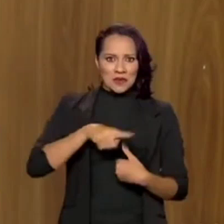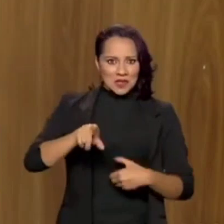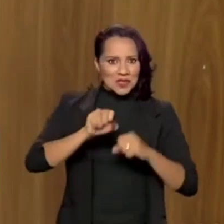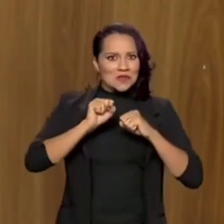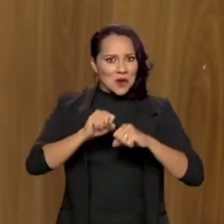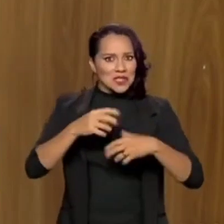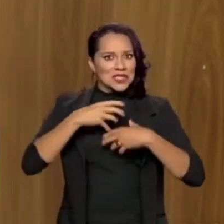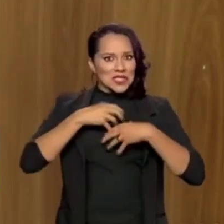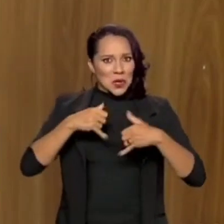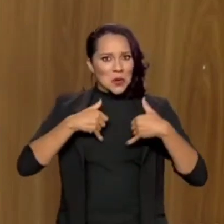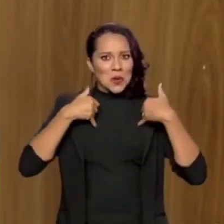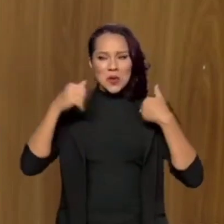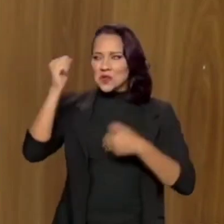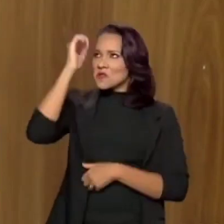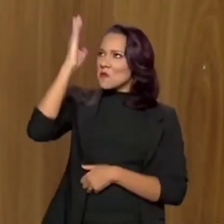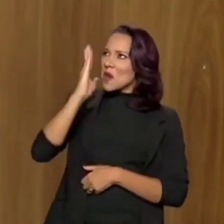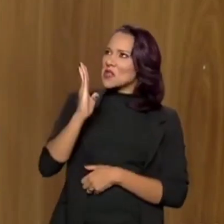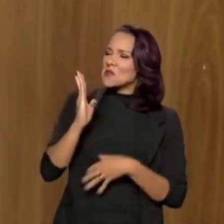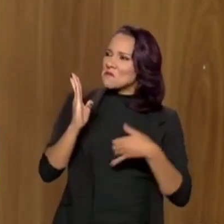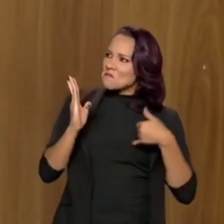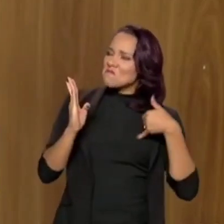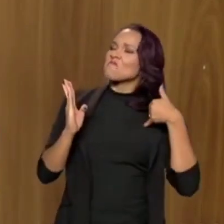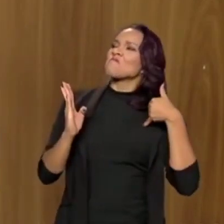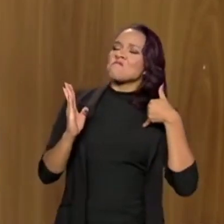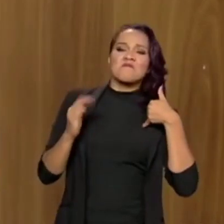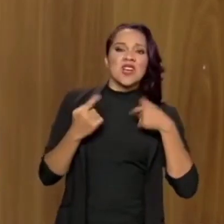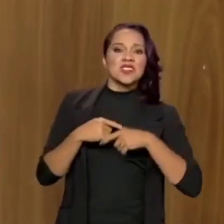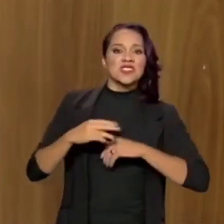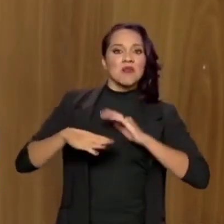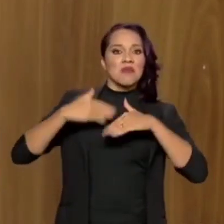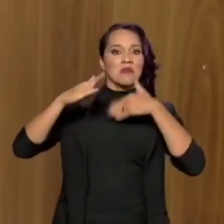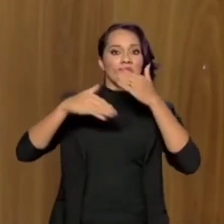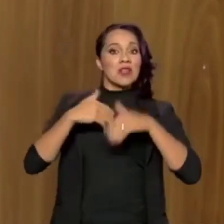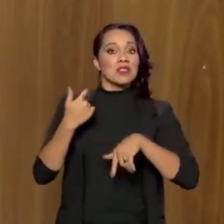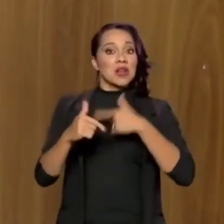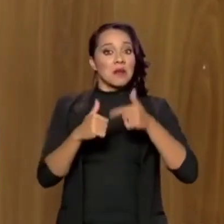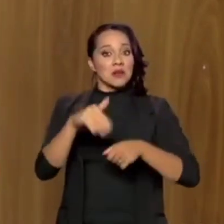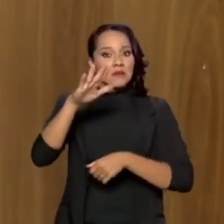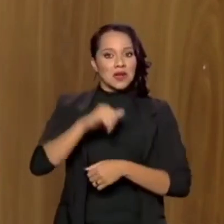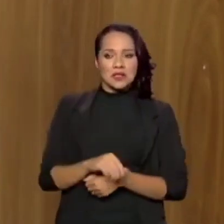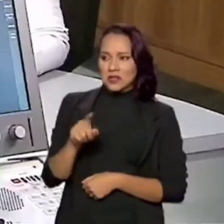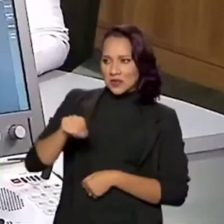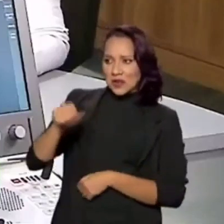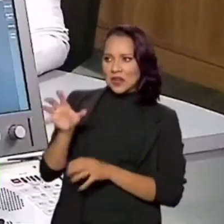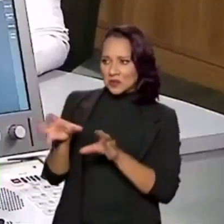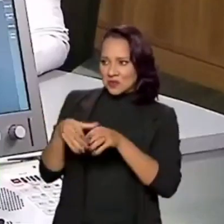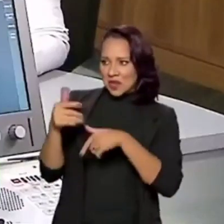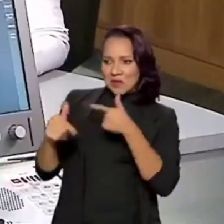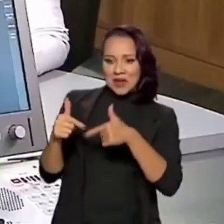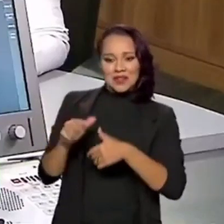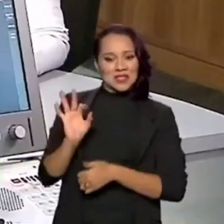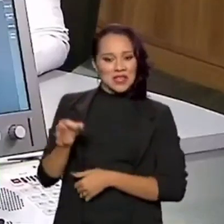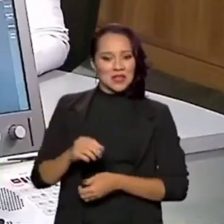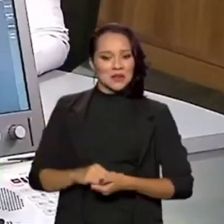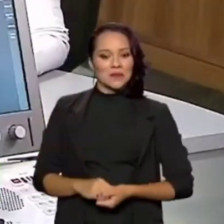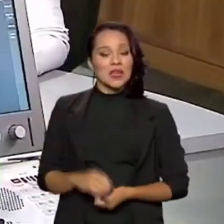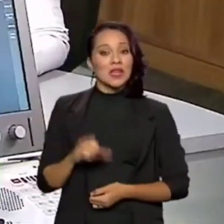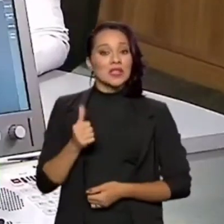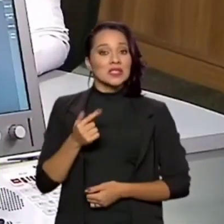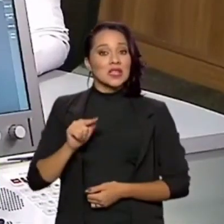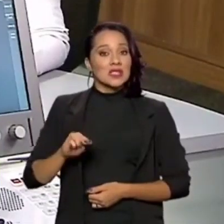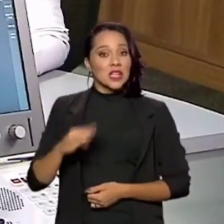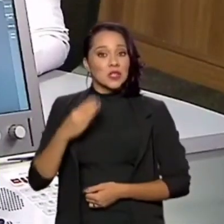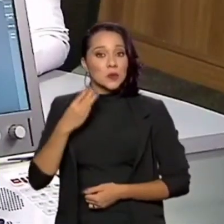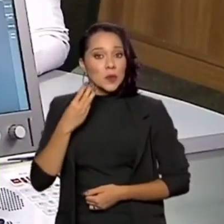orgulhem-se do país. Nós estamos retomando o crescimento, gerando empregos. Vocês falaram dos empregos. 17